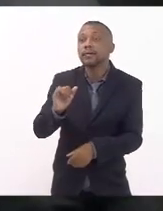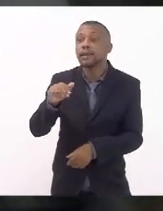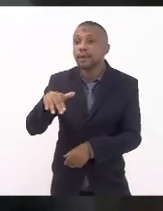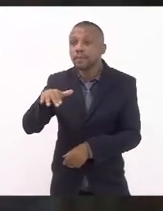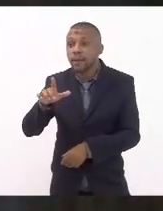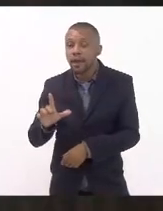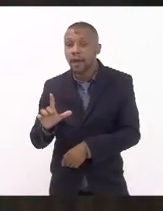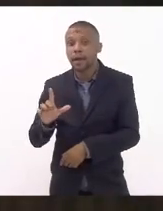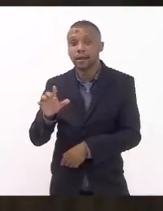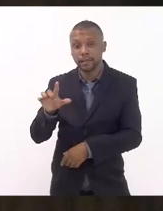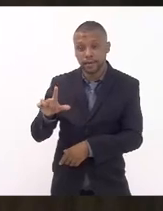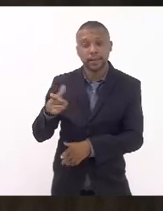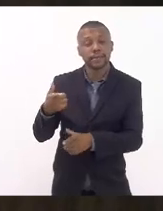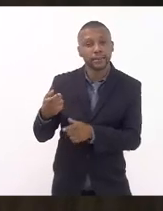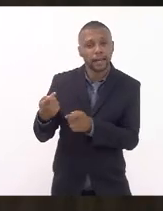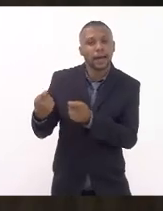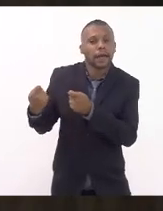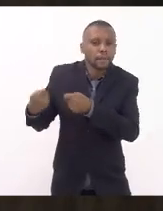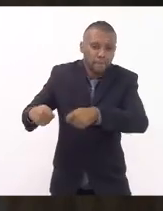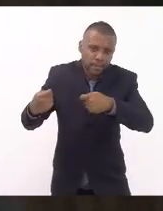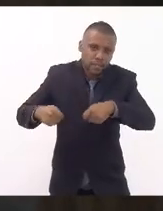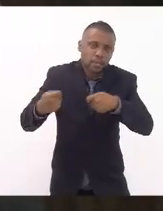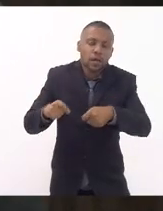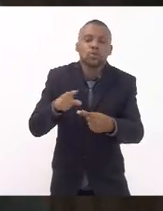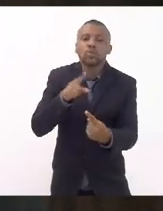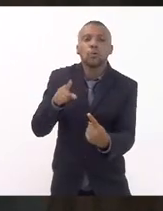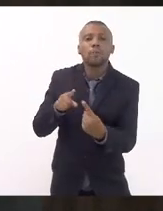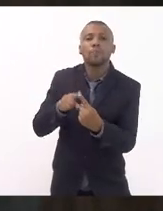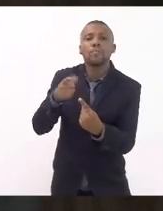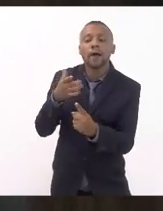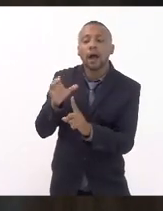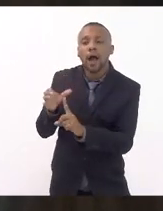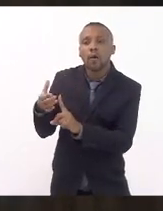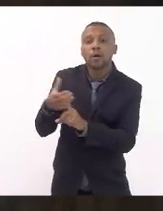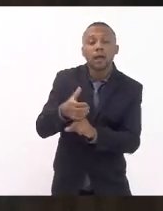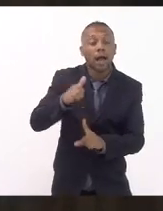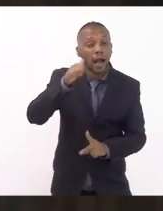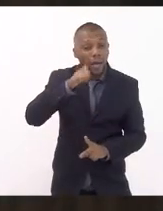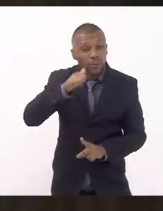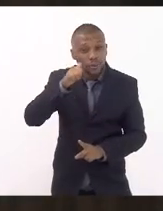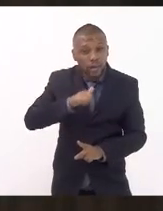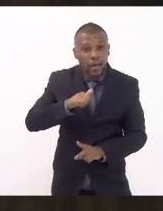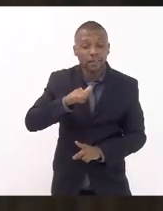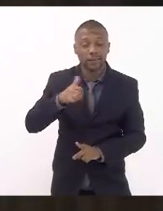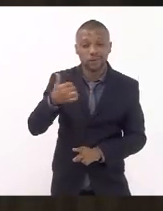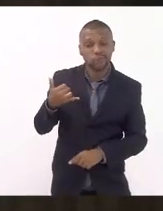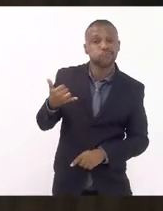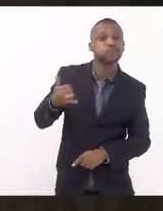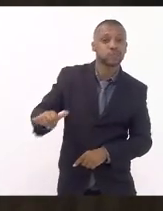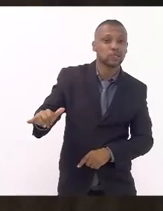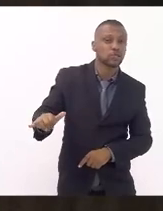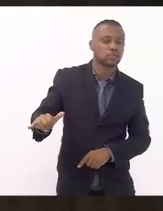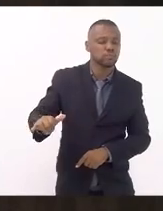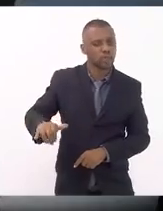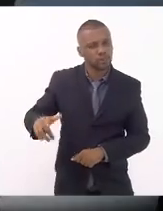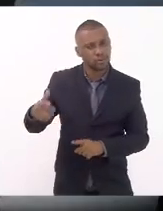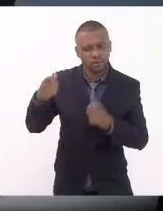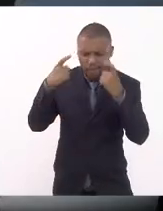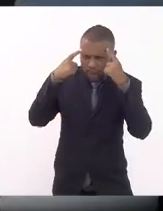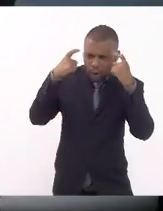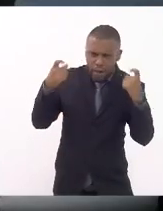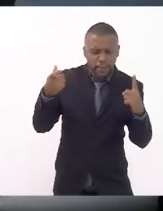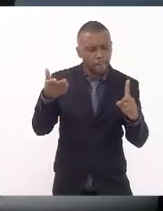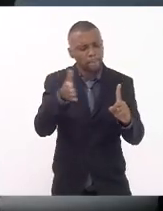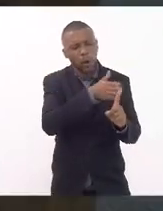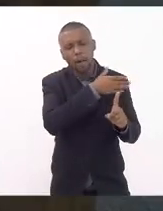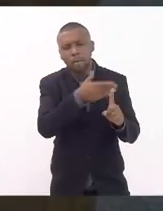E essa necessidade é exatamente para acolher as mulheres vítimas de violência física ou